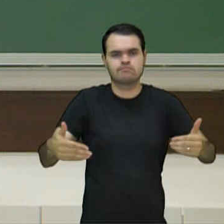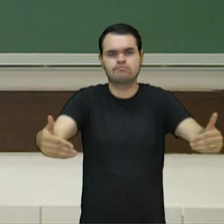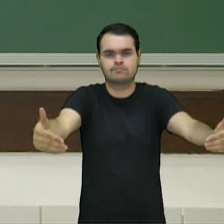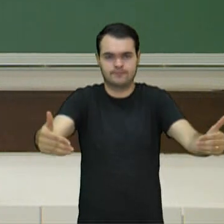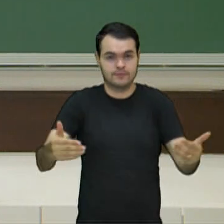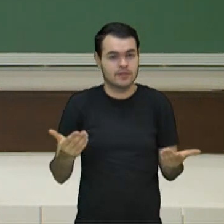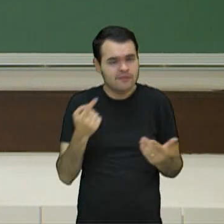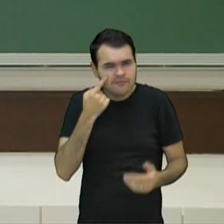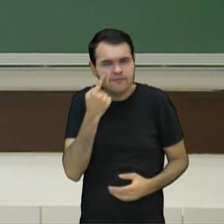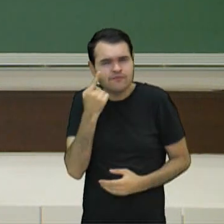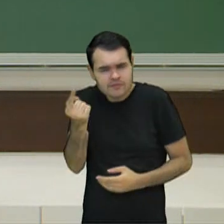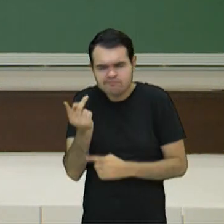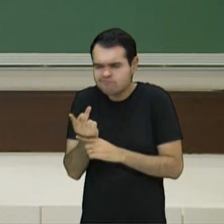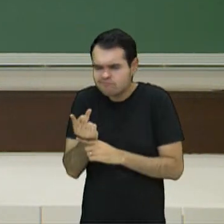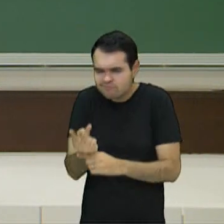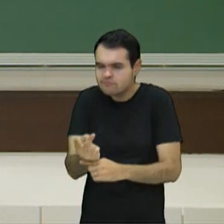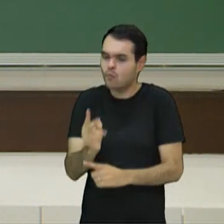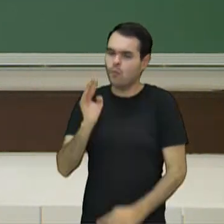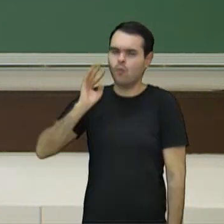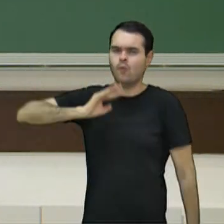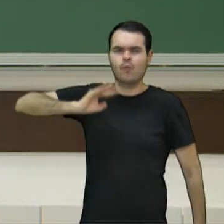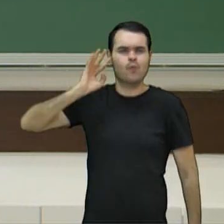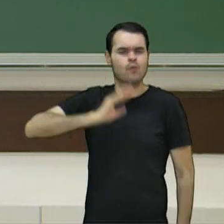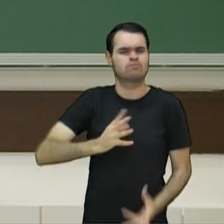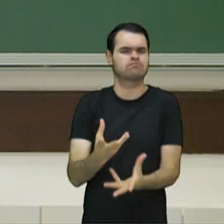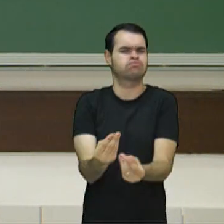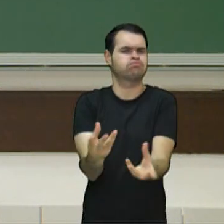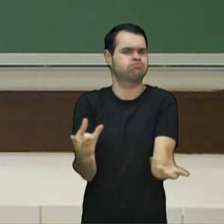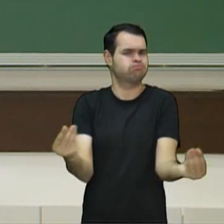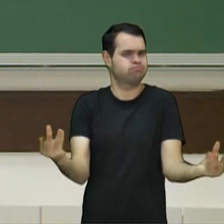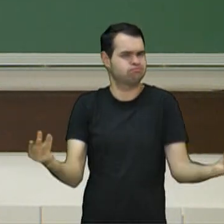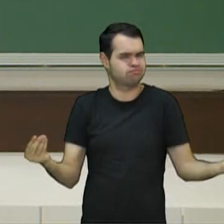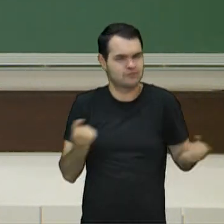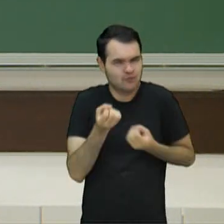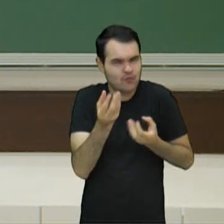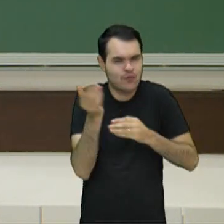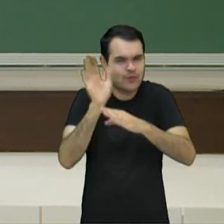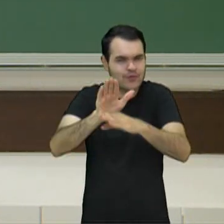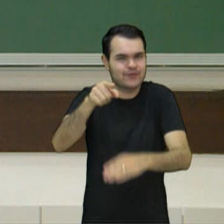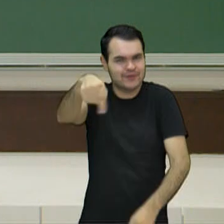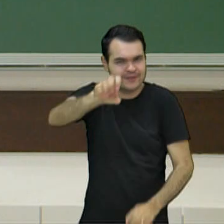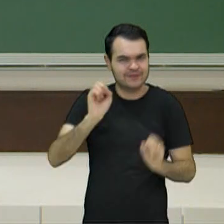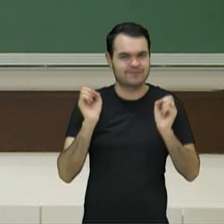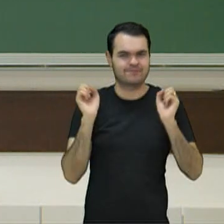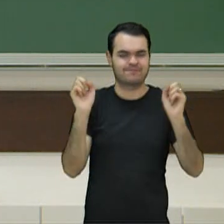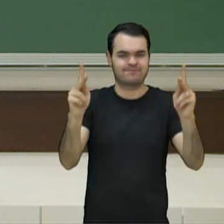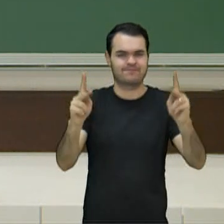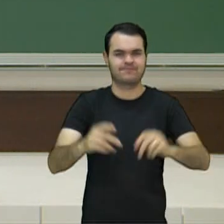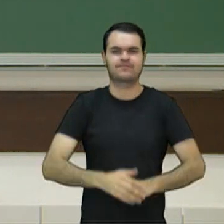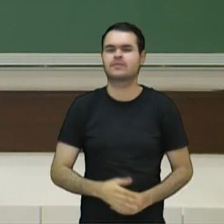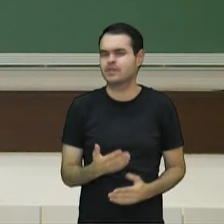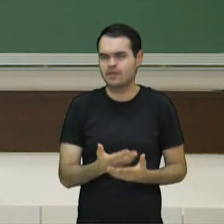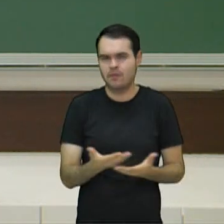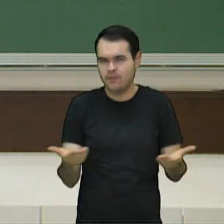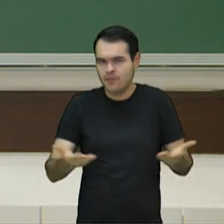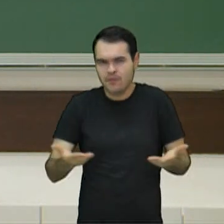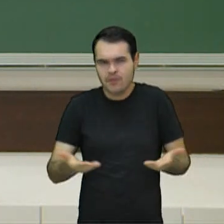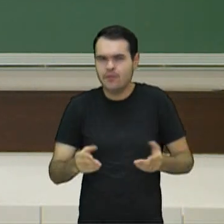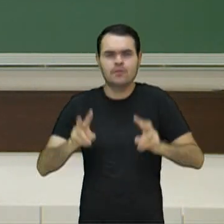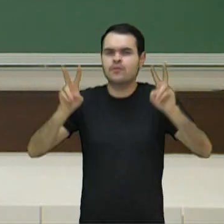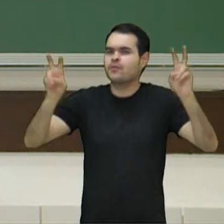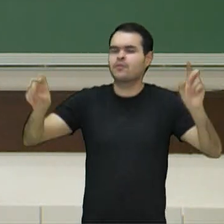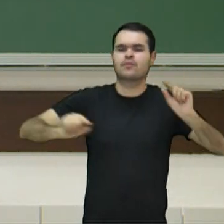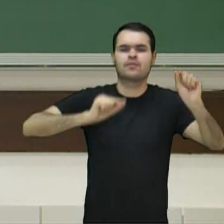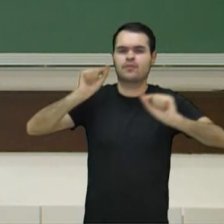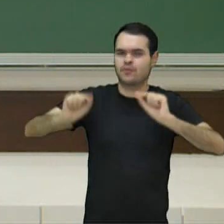ideia, verifiquem que vocês vão ver que tem muita informação para ajudar vocês, ok? Na aula de hoje, pessoal, nós